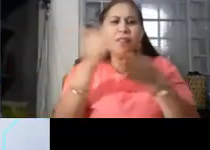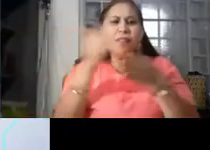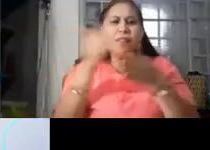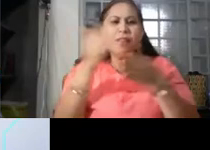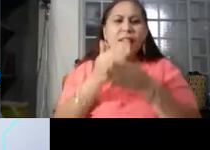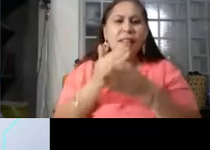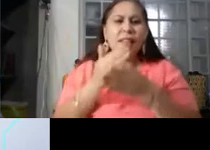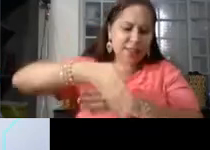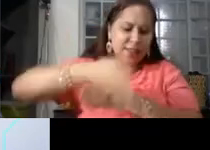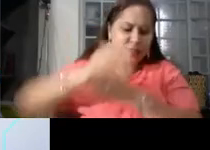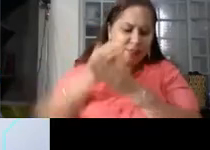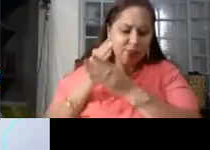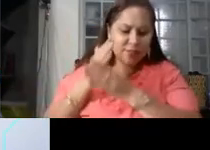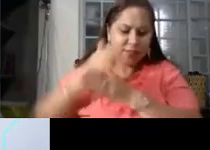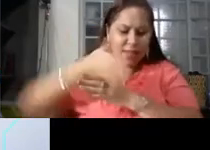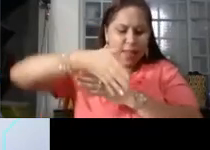fazer o quê, né?